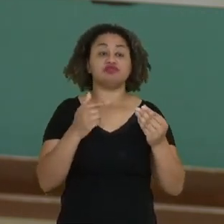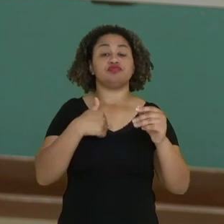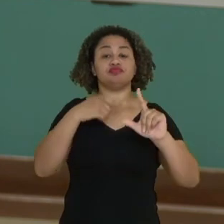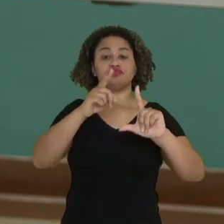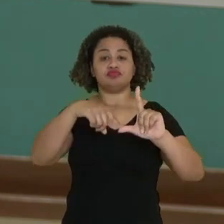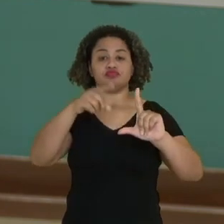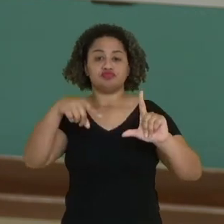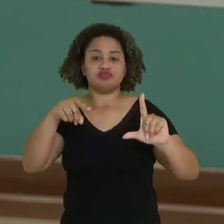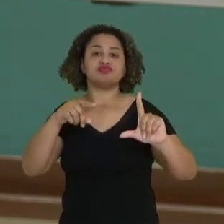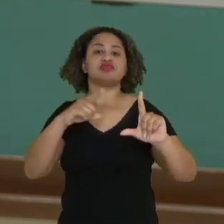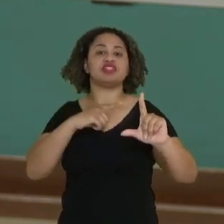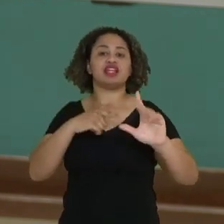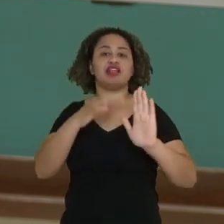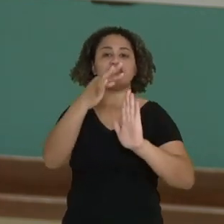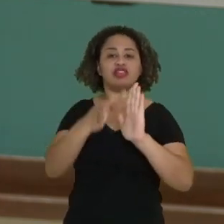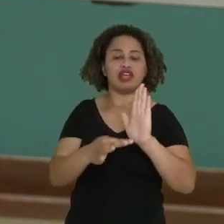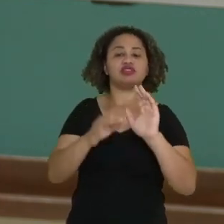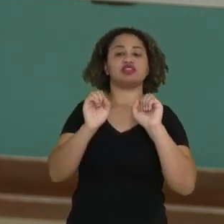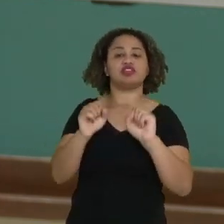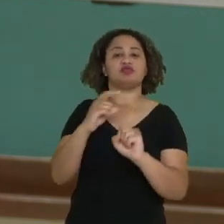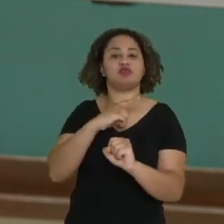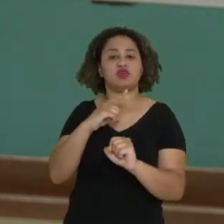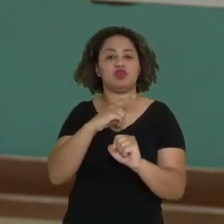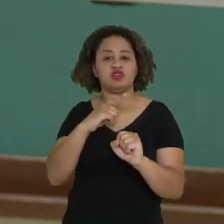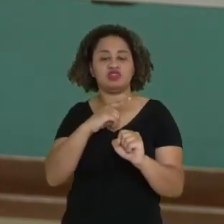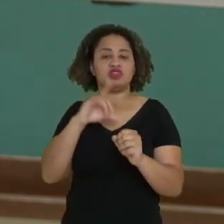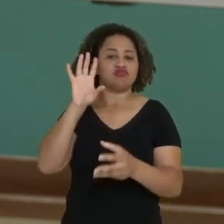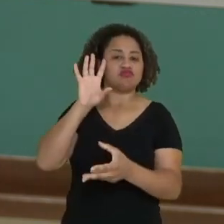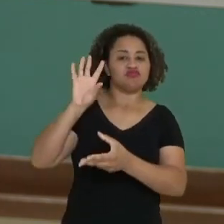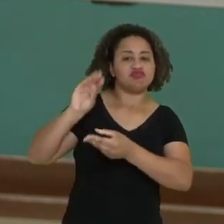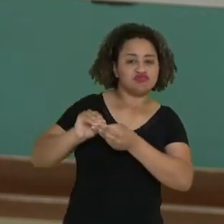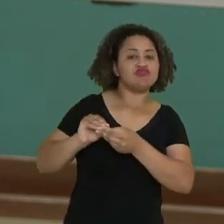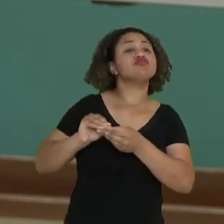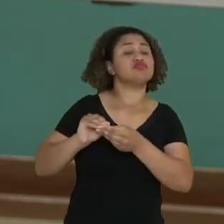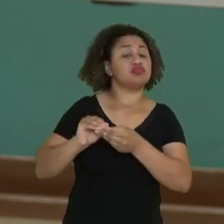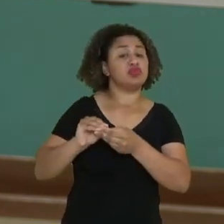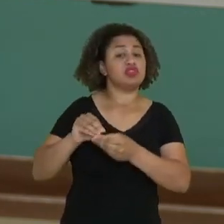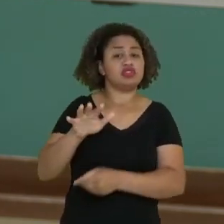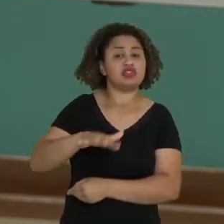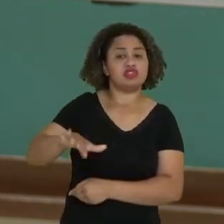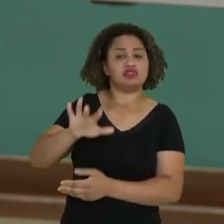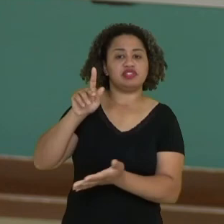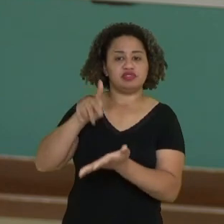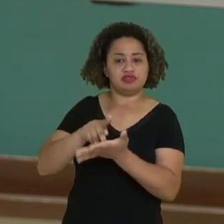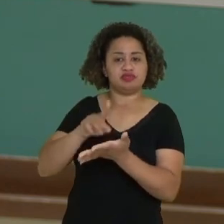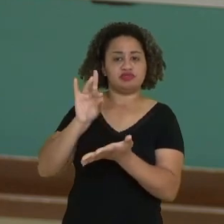gráficos constituem textos que podem trazer uma interpretação da realidade.